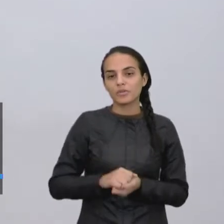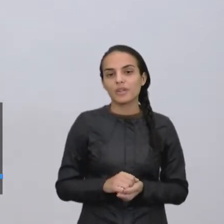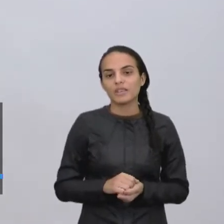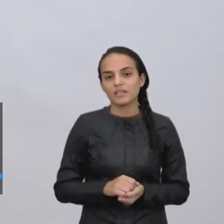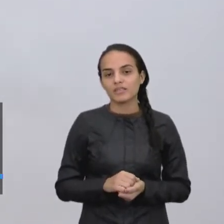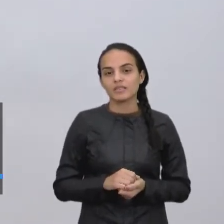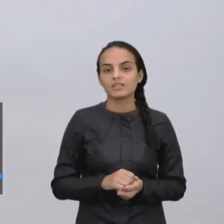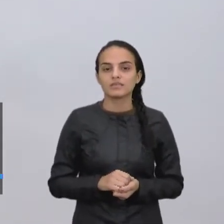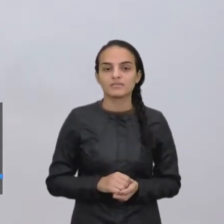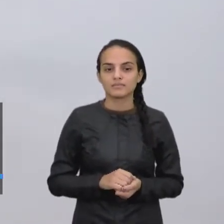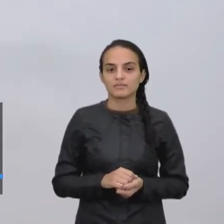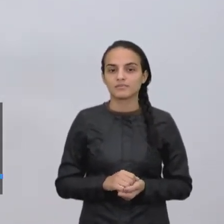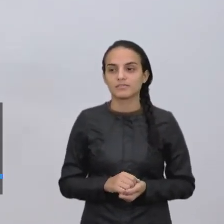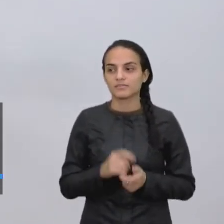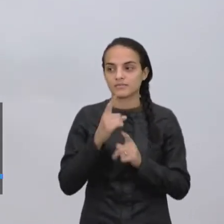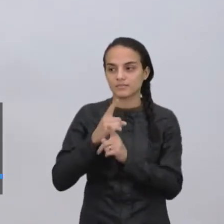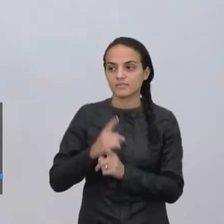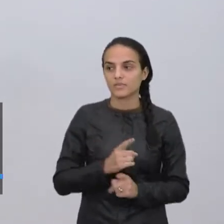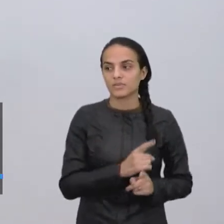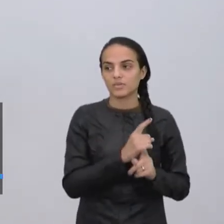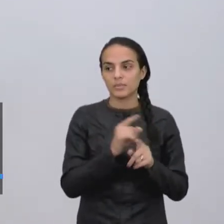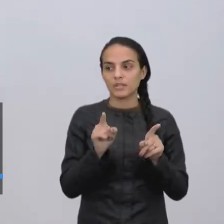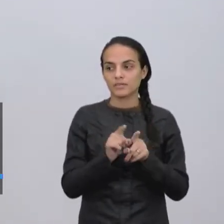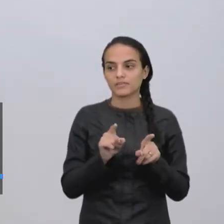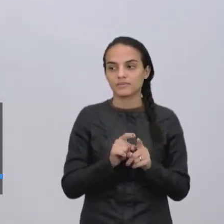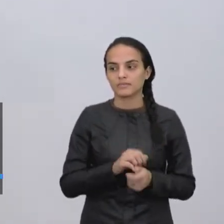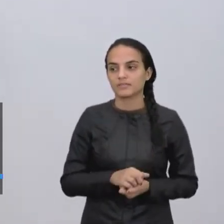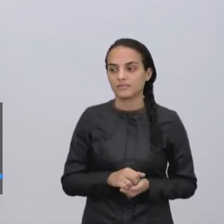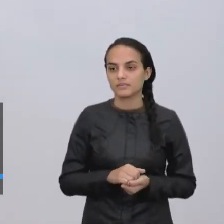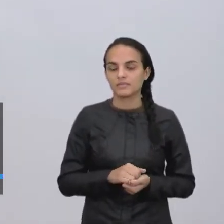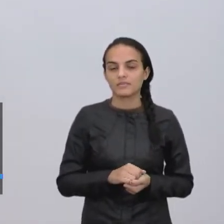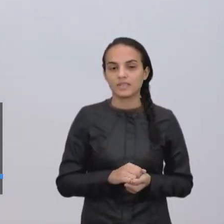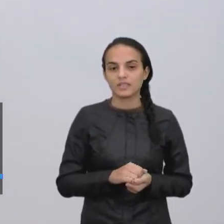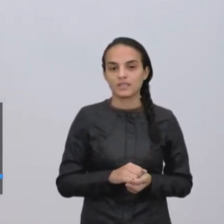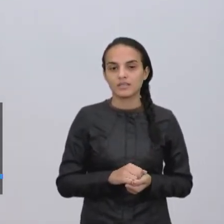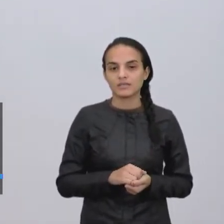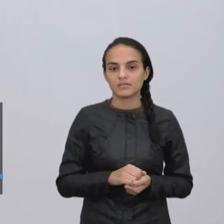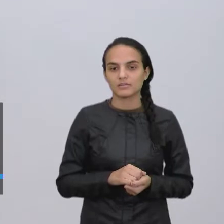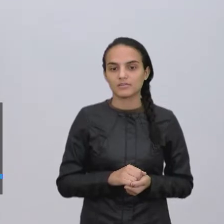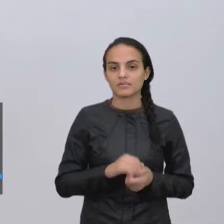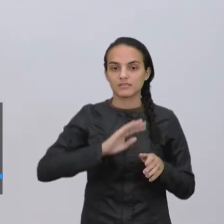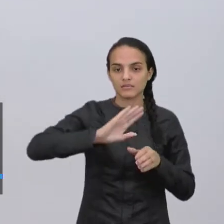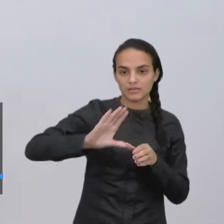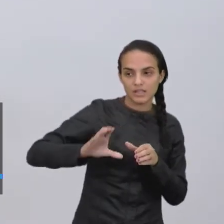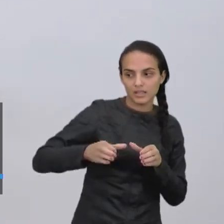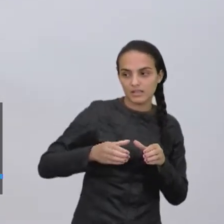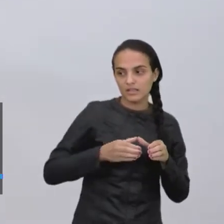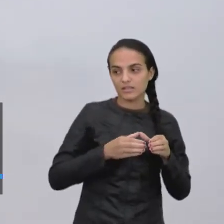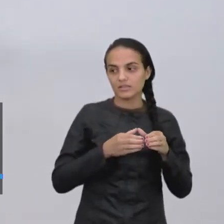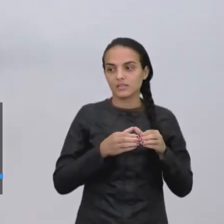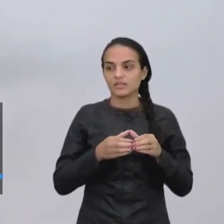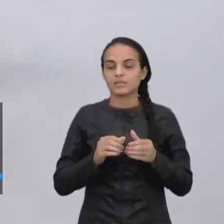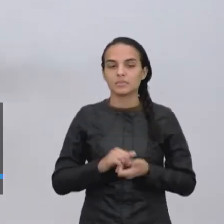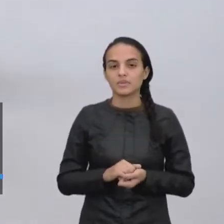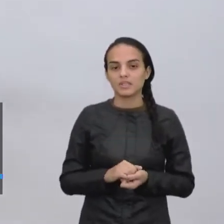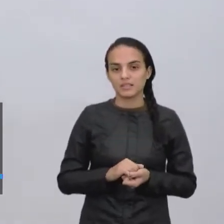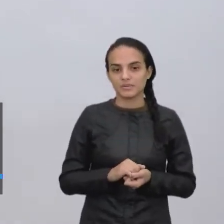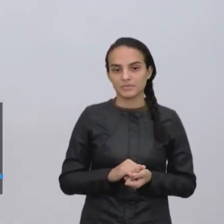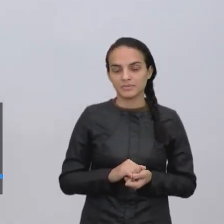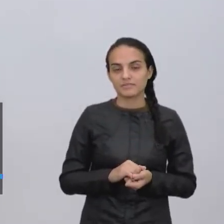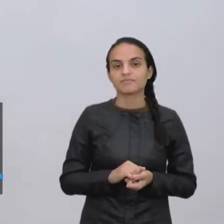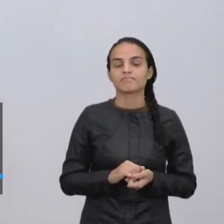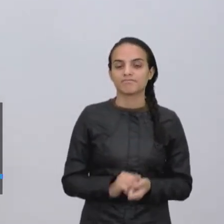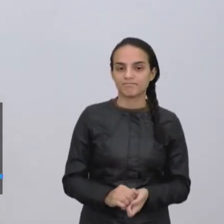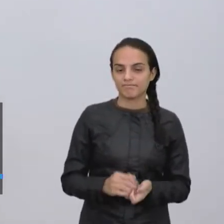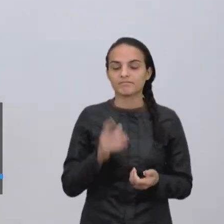qualitativa, é quantitativa. Identificar, coletar, tá. Para poder fazer o quê? Agrupar. Vou agrupar de alguma forma. Olha, essas informações são sobre isso,